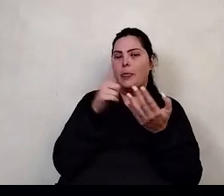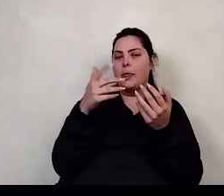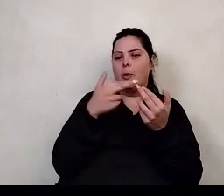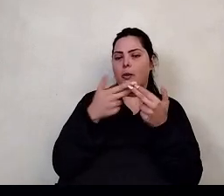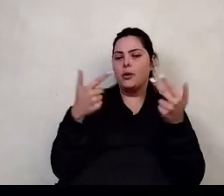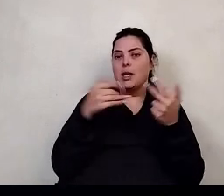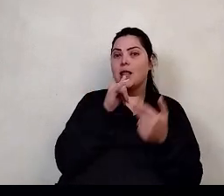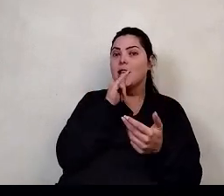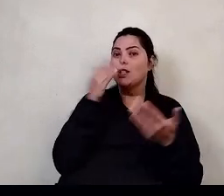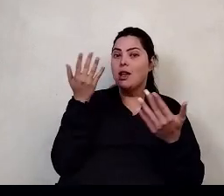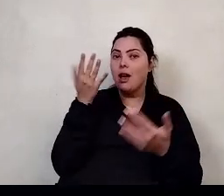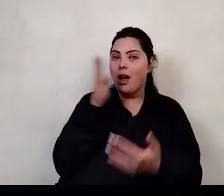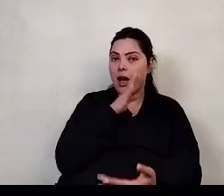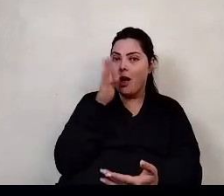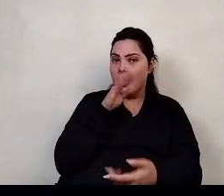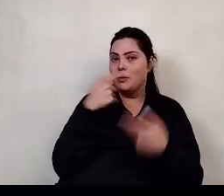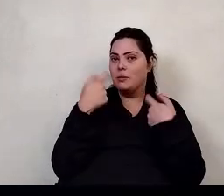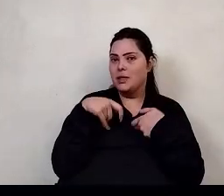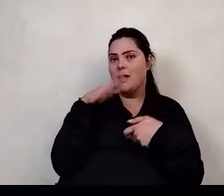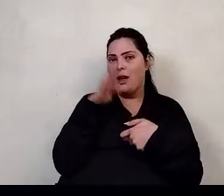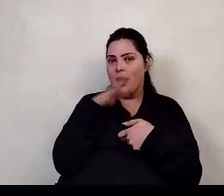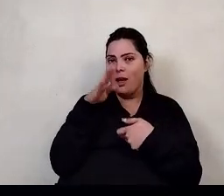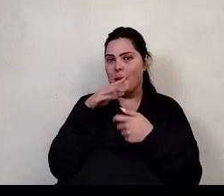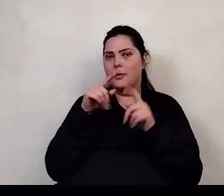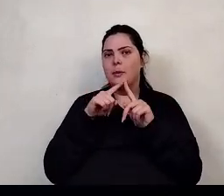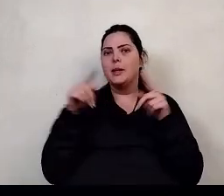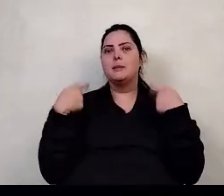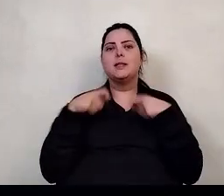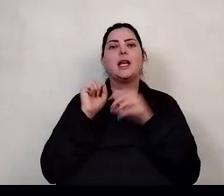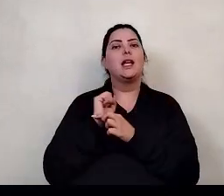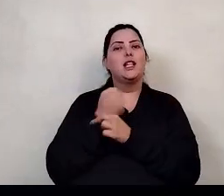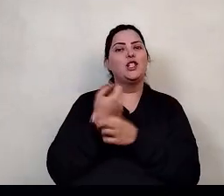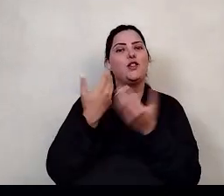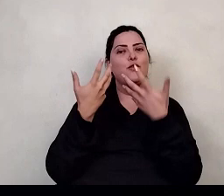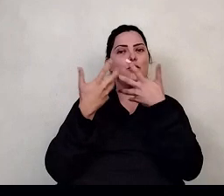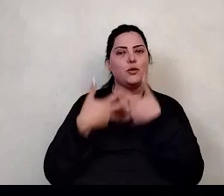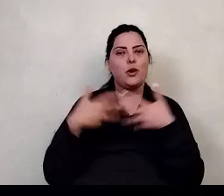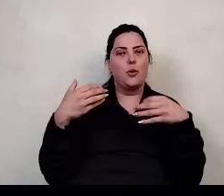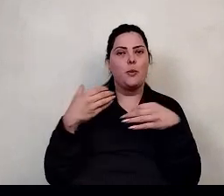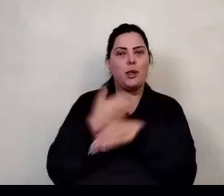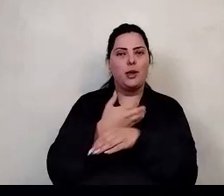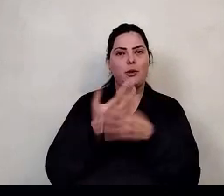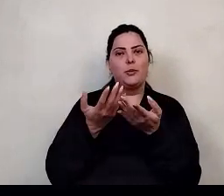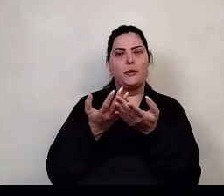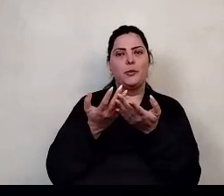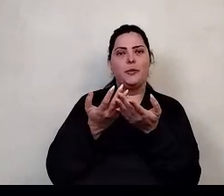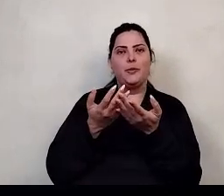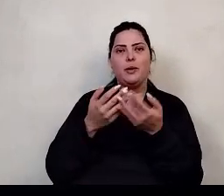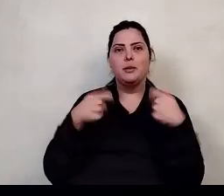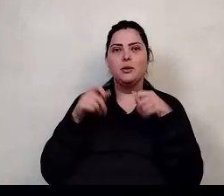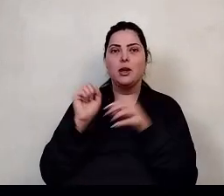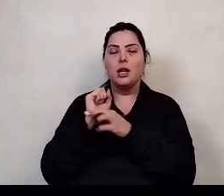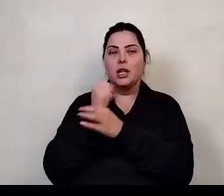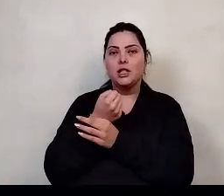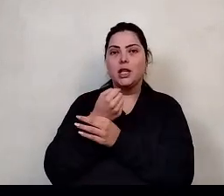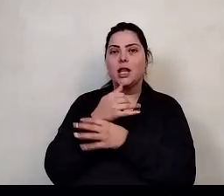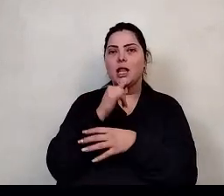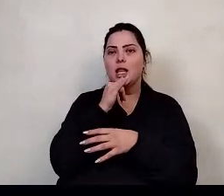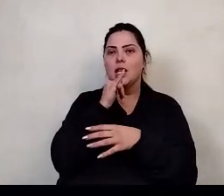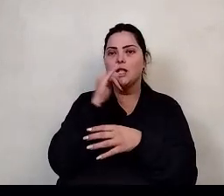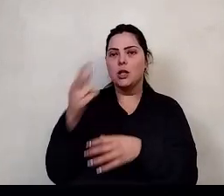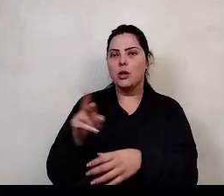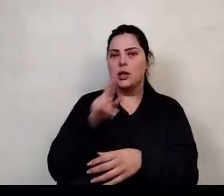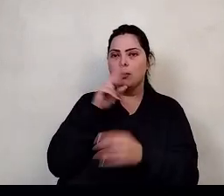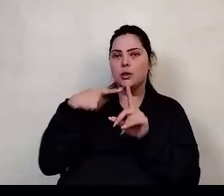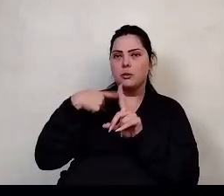sim, o teste deve ser rápido. Mas ele ainda precisa garantir o funcionamento do todo. Ou seja, eu preciso garantir que o meu teste me dê um retorno positivo se a aplicação está funcionando